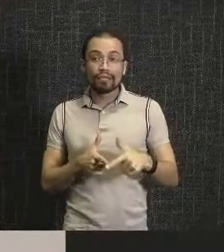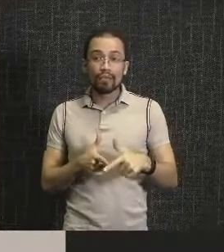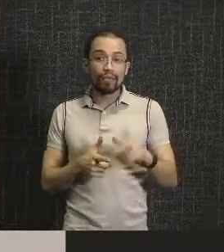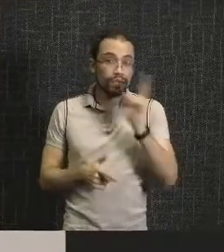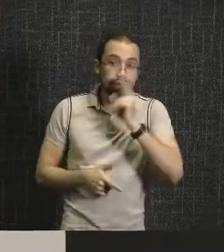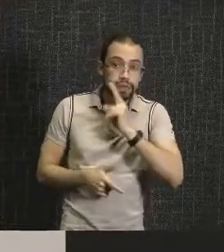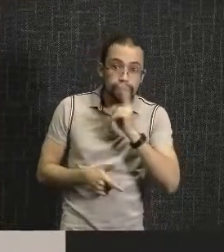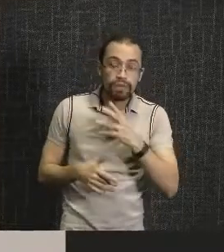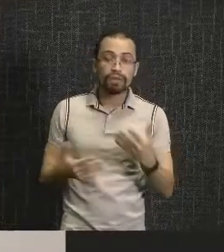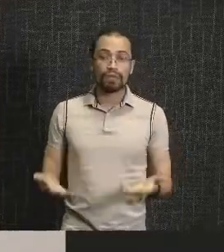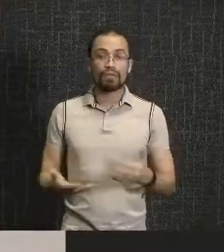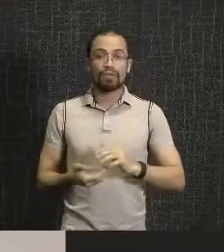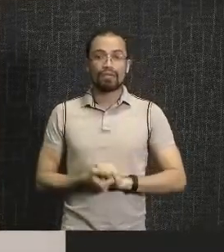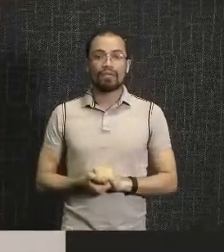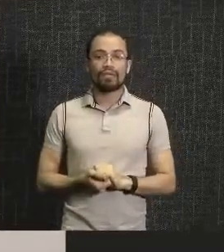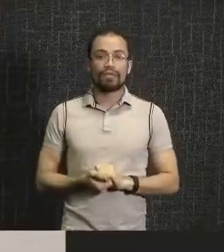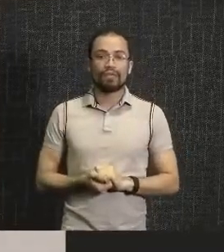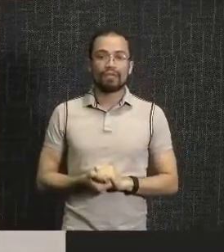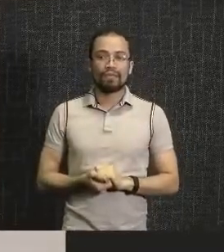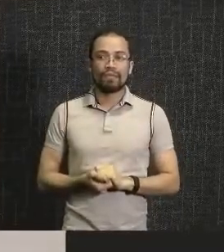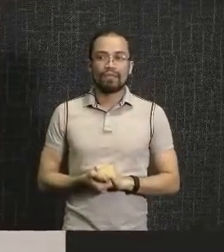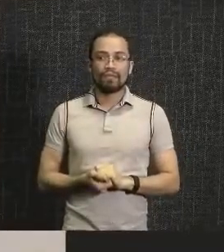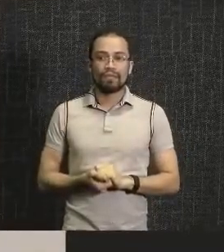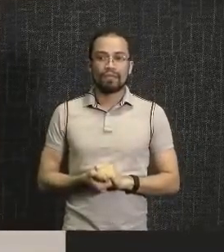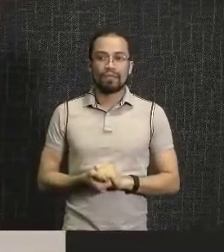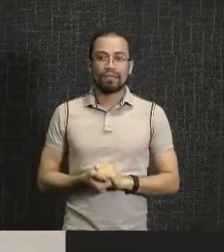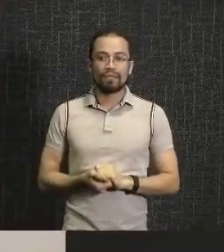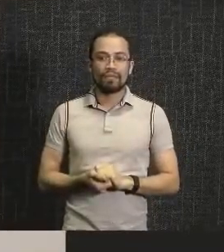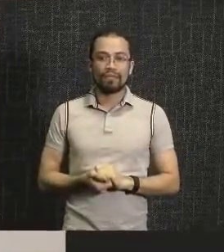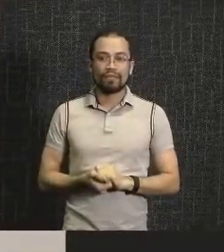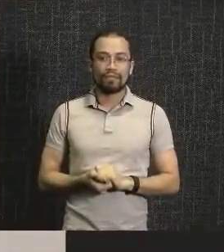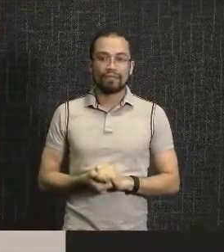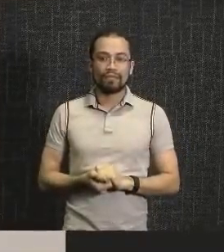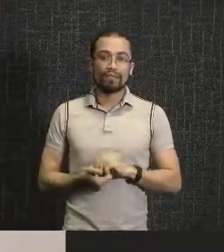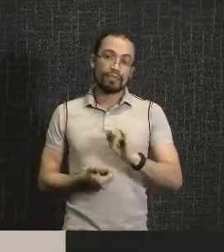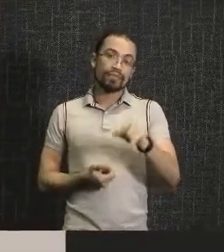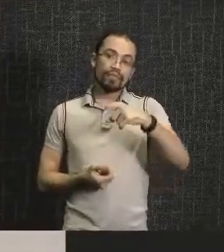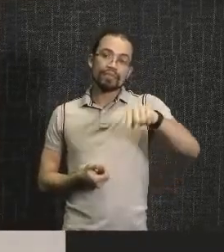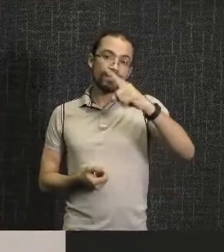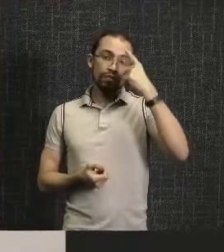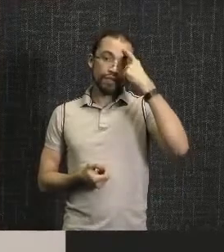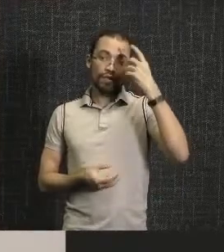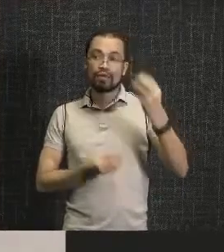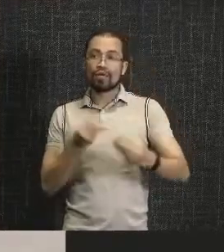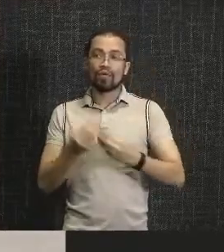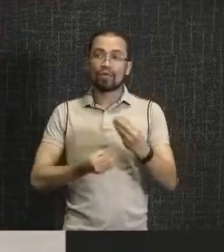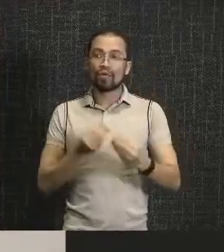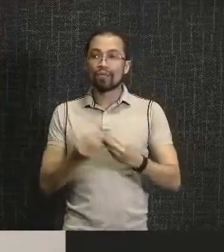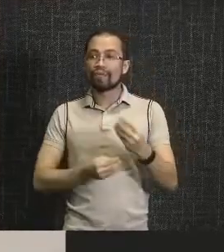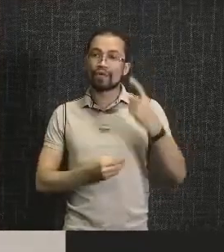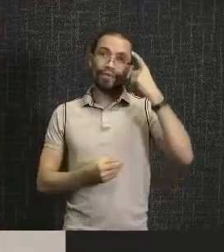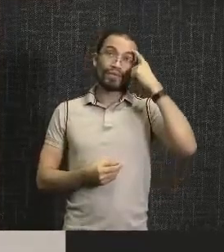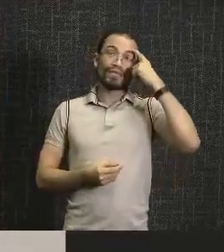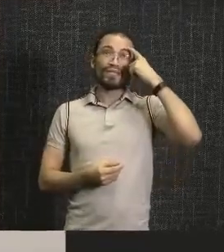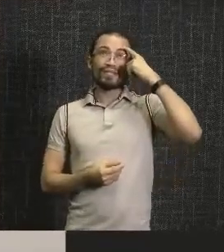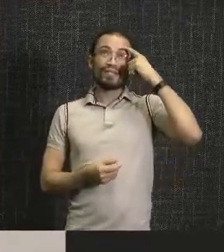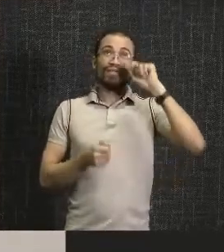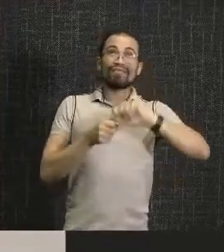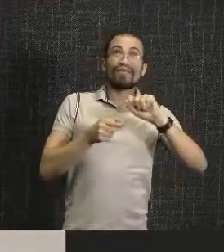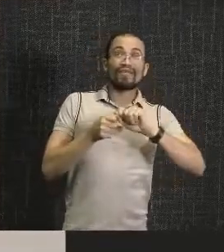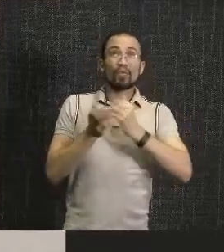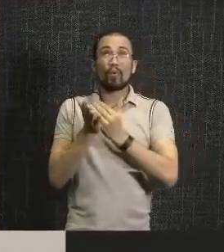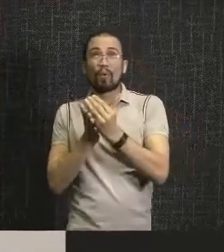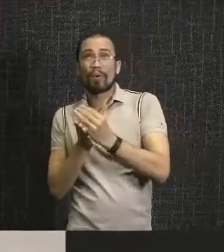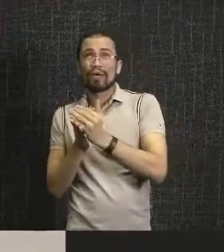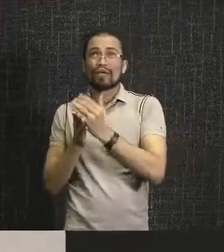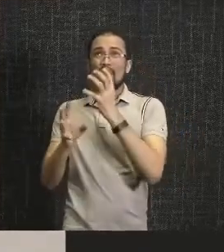ontem. Você coloca no teu radar, no teu pipeline ali, pô, vamos devagar, pensar, fazer uma introdução